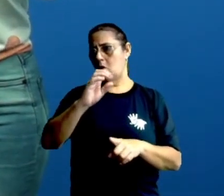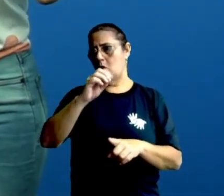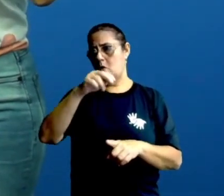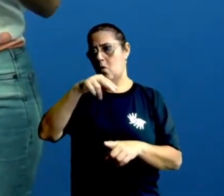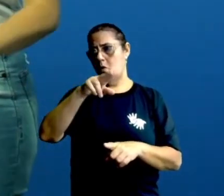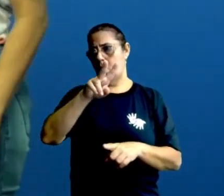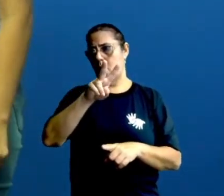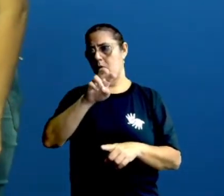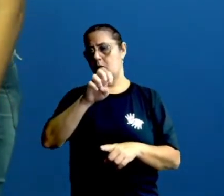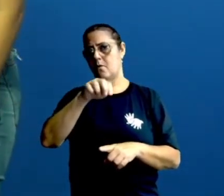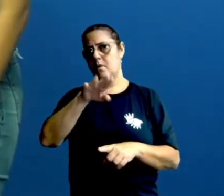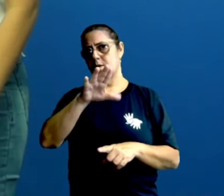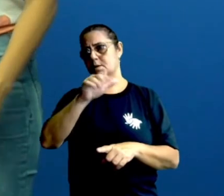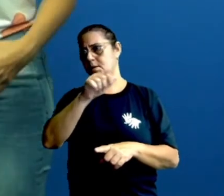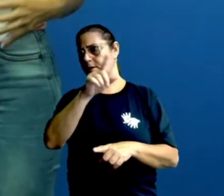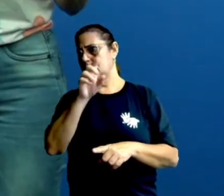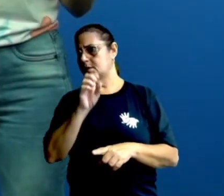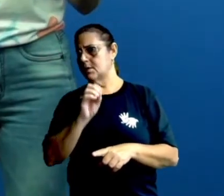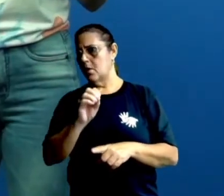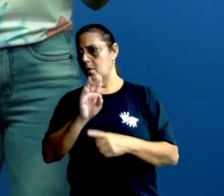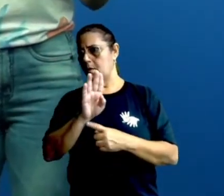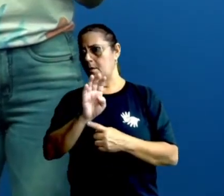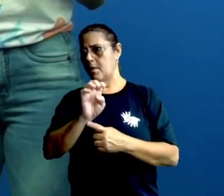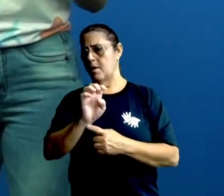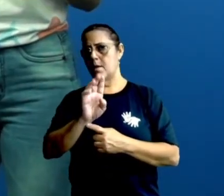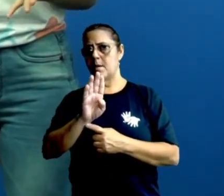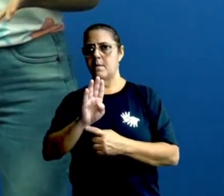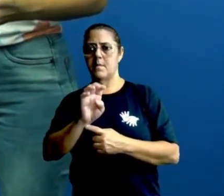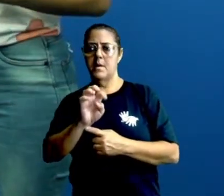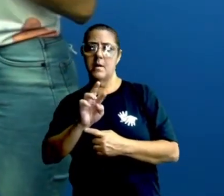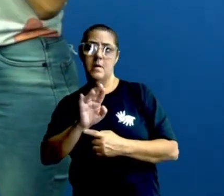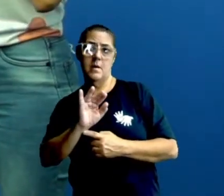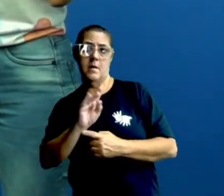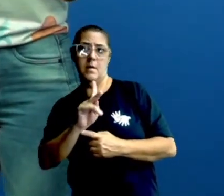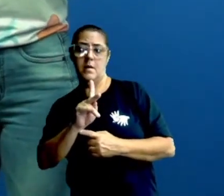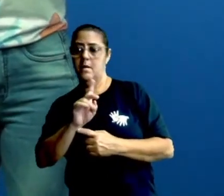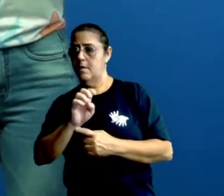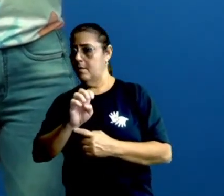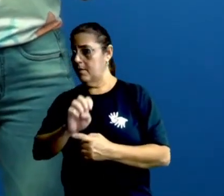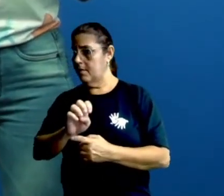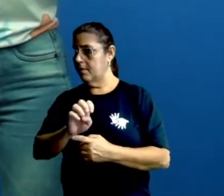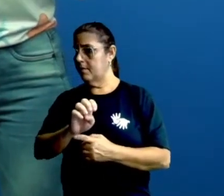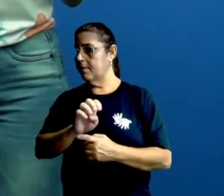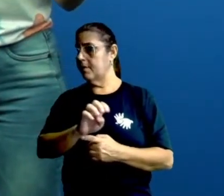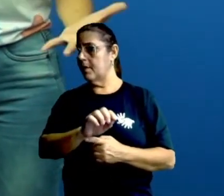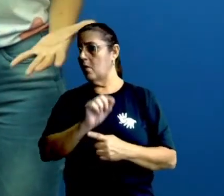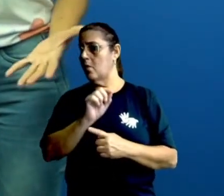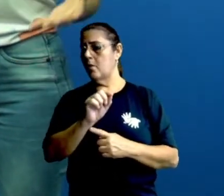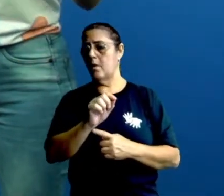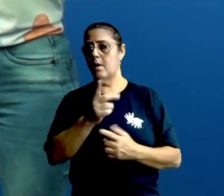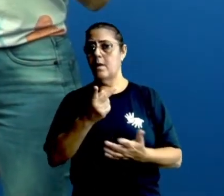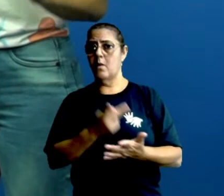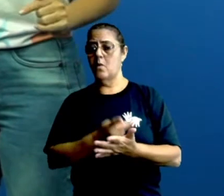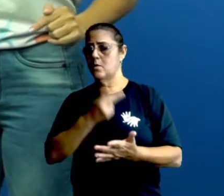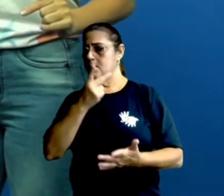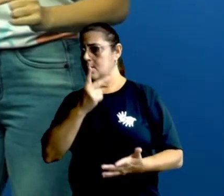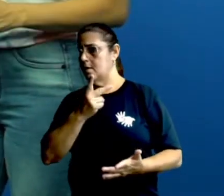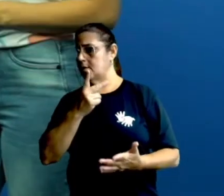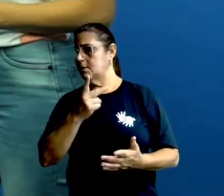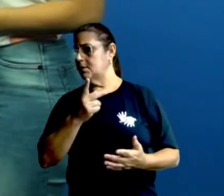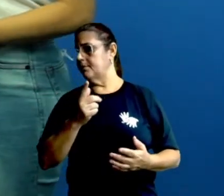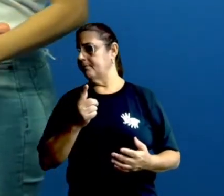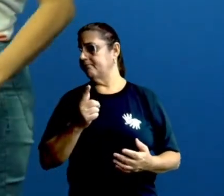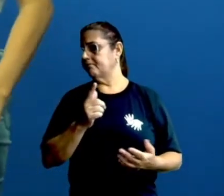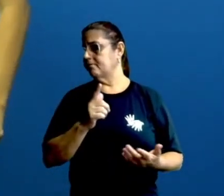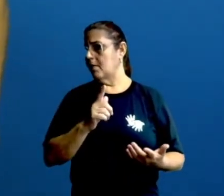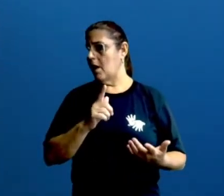completa 200 anos, é um episódio importantíssimo, quando a Junta Governativa de